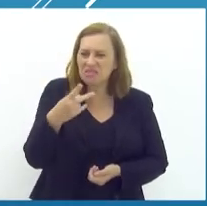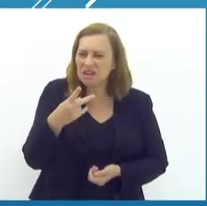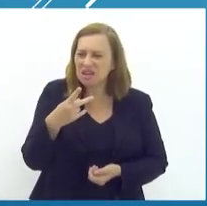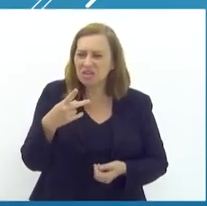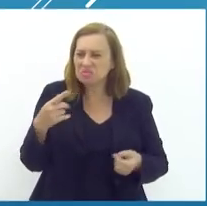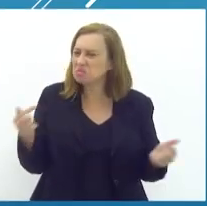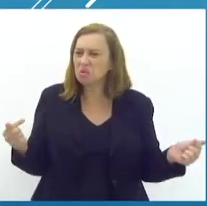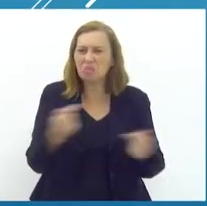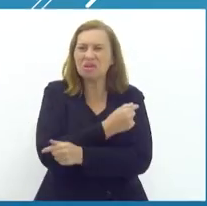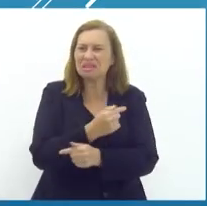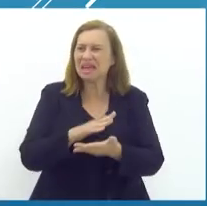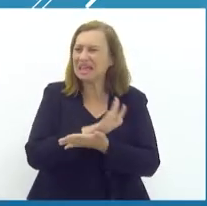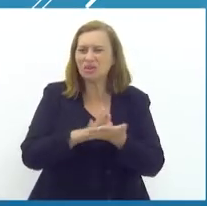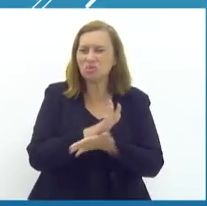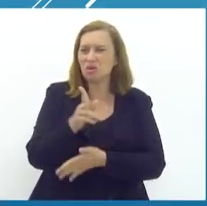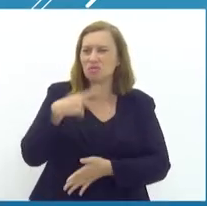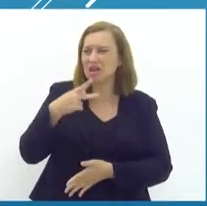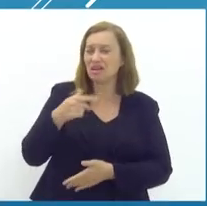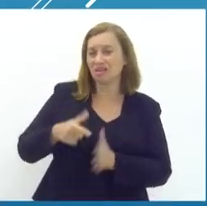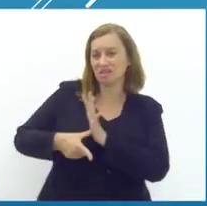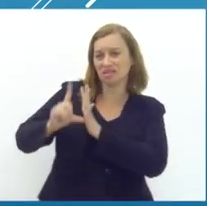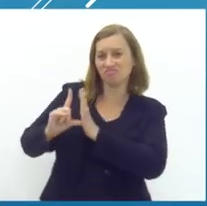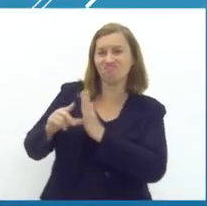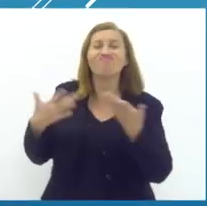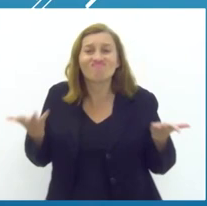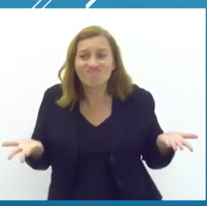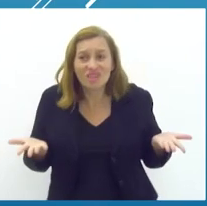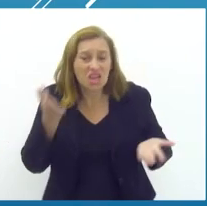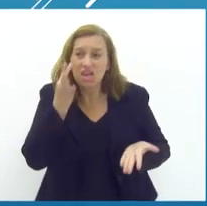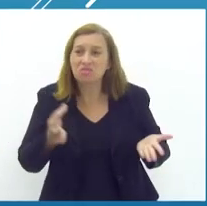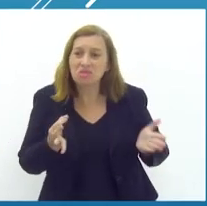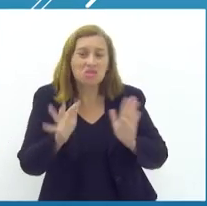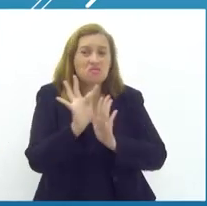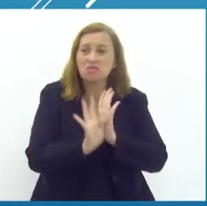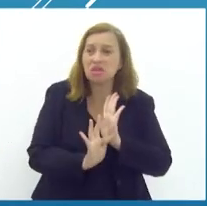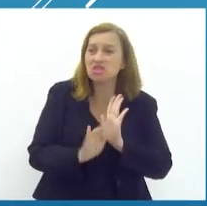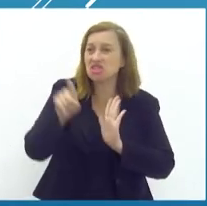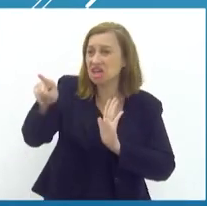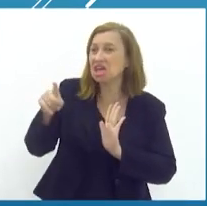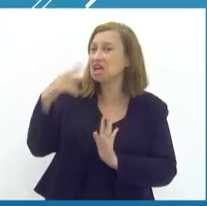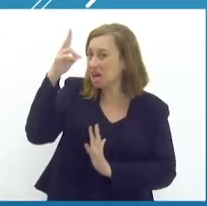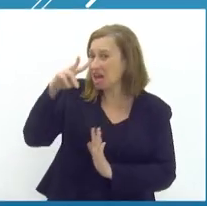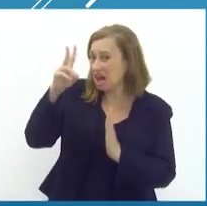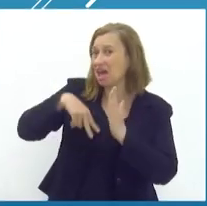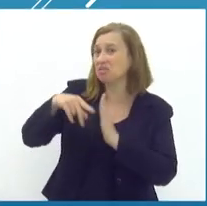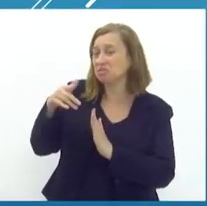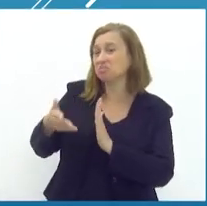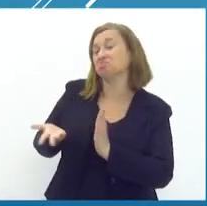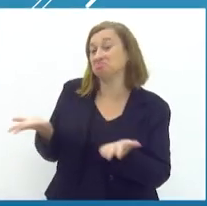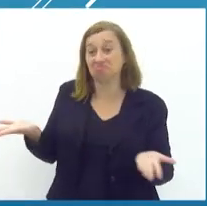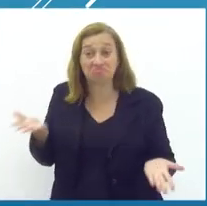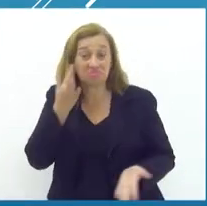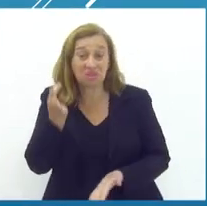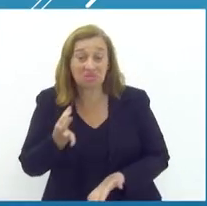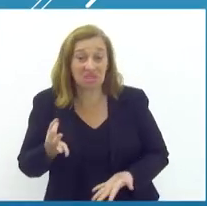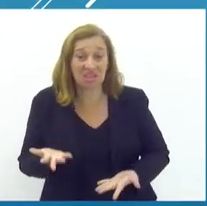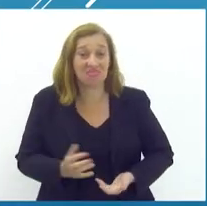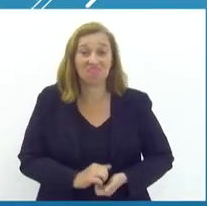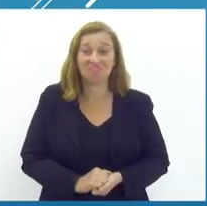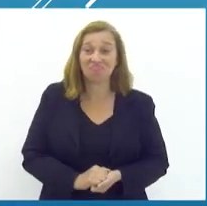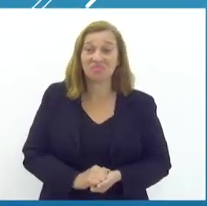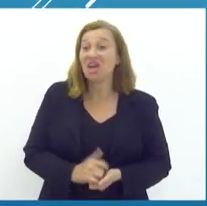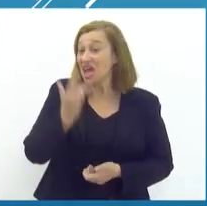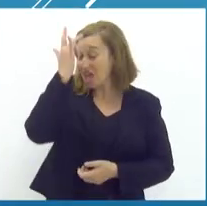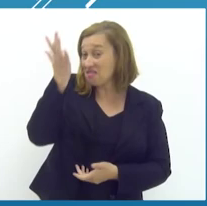até o momento eu não sei qual foi o texto que ele leu o que eu li foi aquele que foi aprovado então